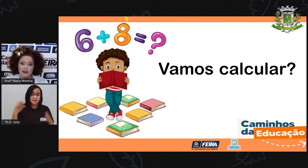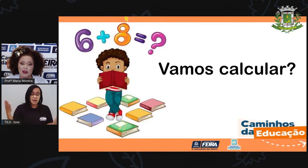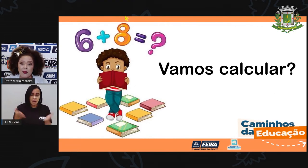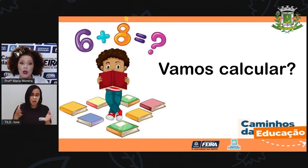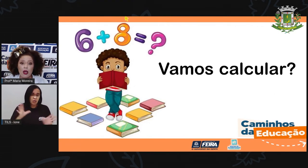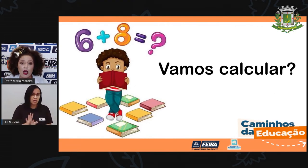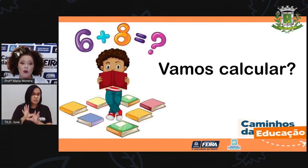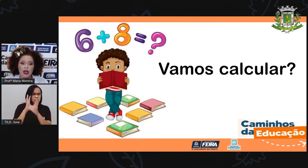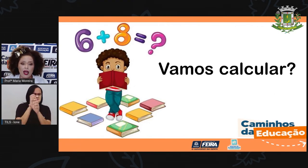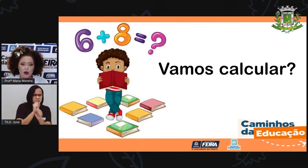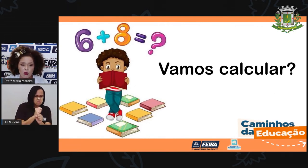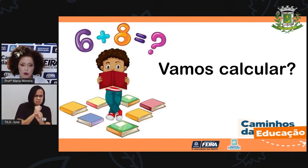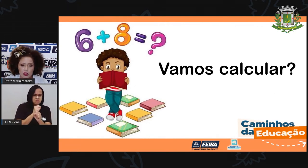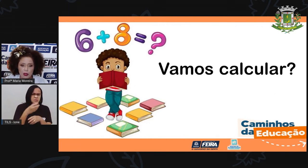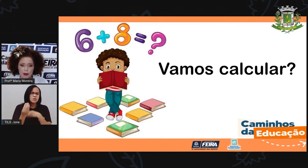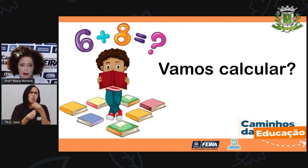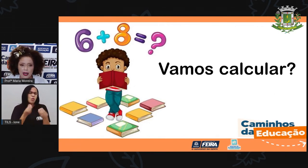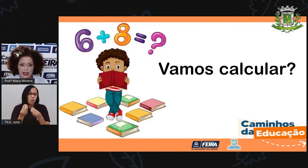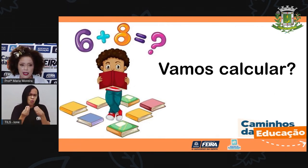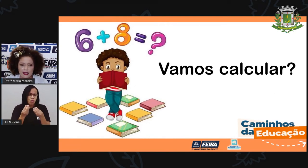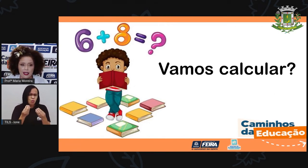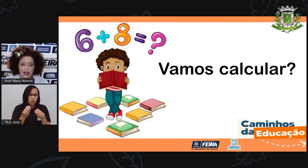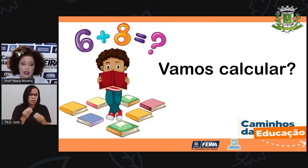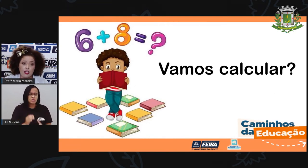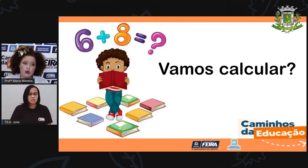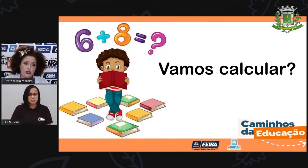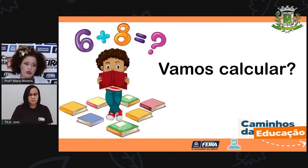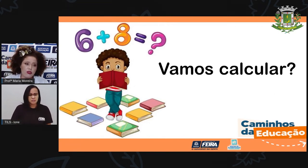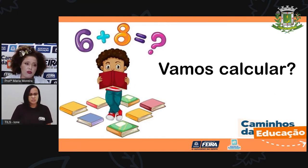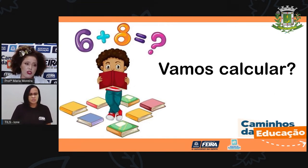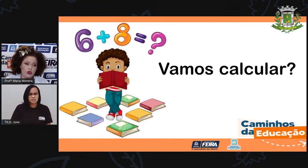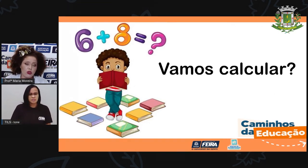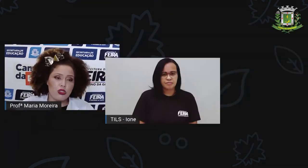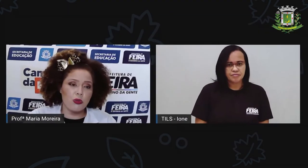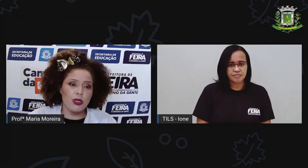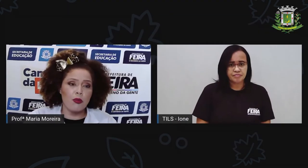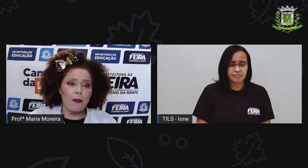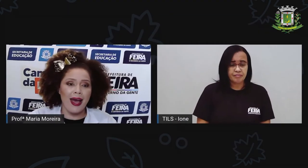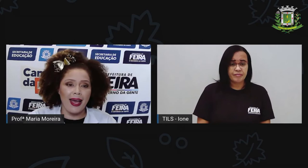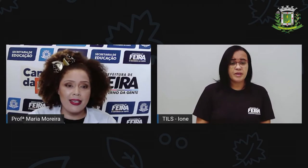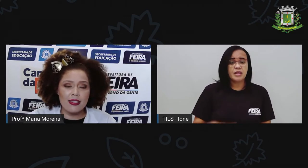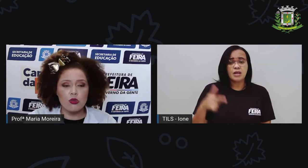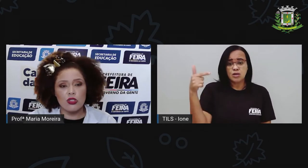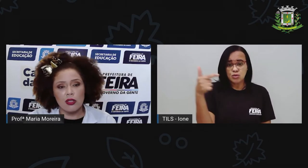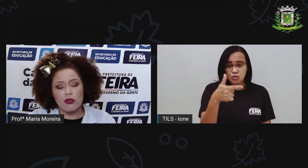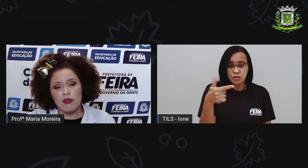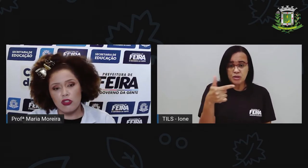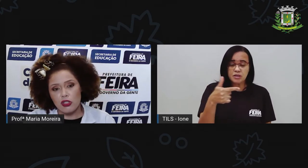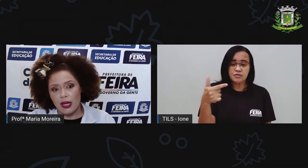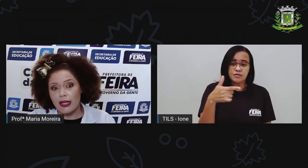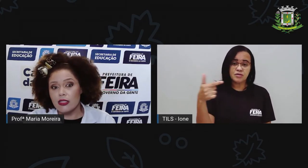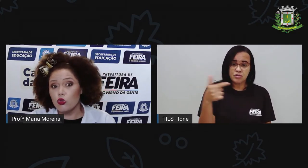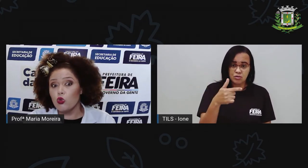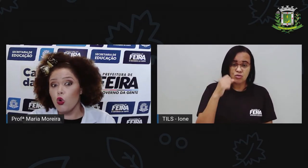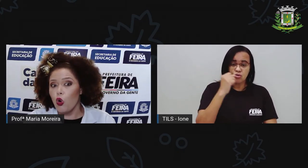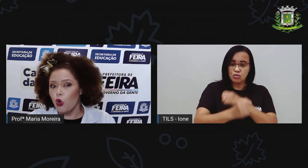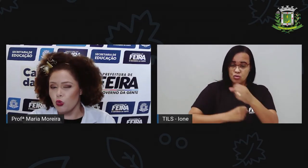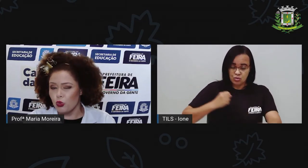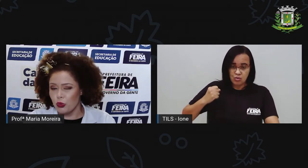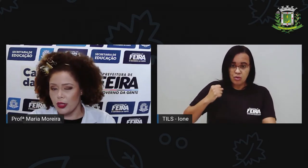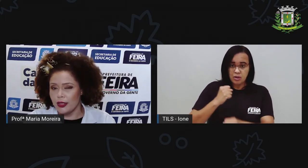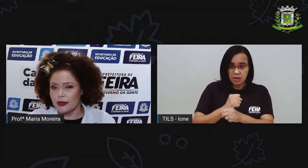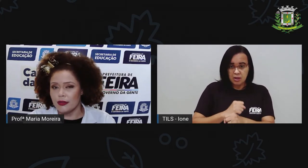inclusive. Calcular como? Deixa eu parar aqui a tela. 222 de um ano mais 223 do